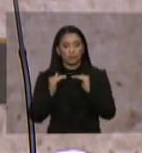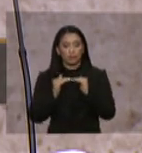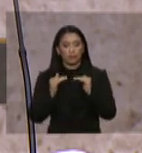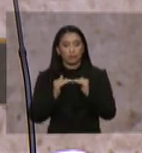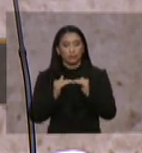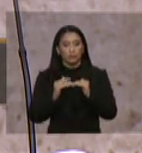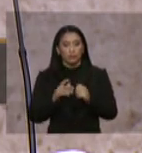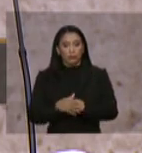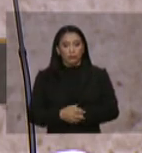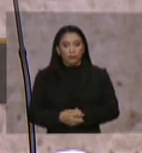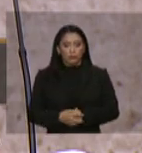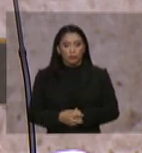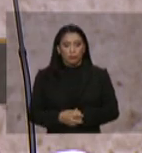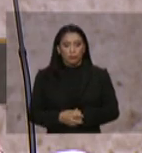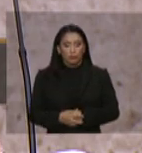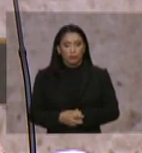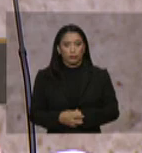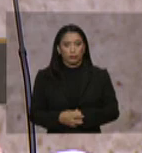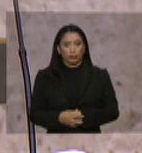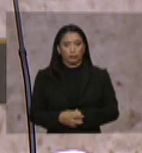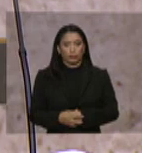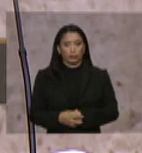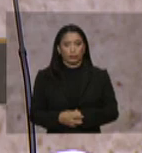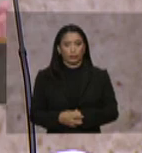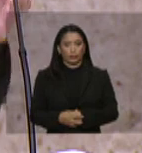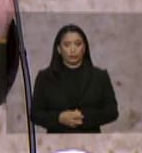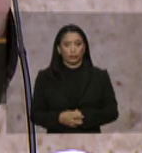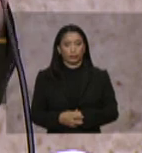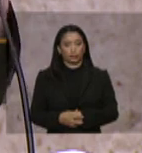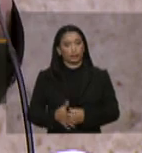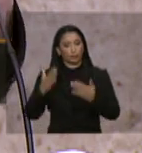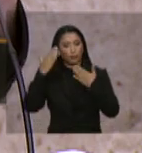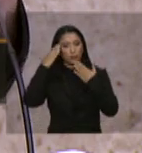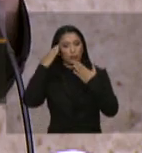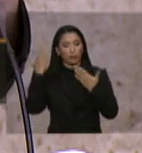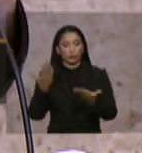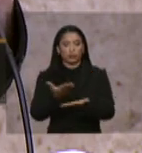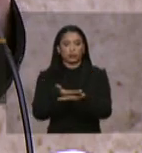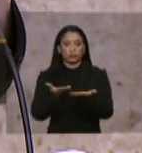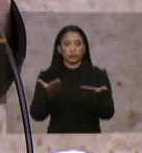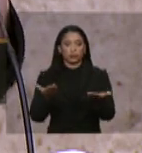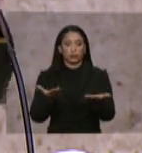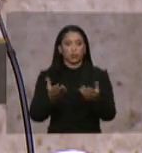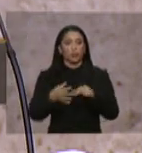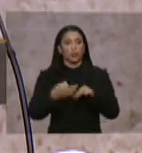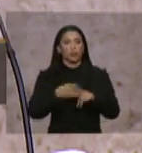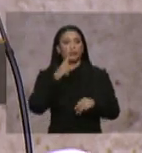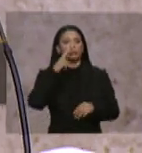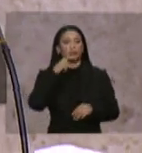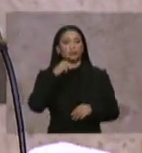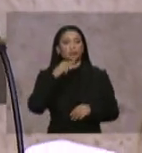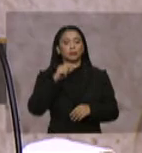lá dentro efetuado nesta data Agradeço a todos desejo